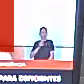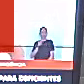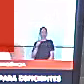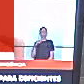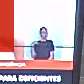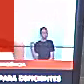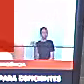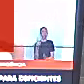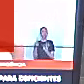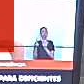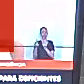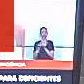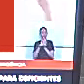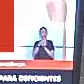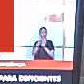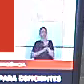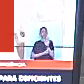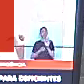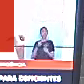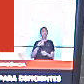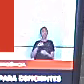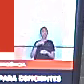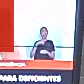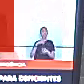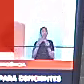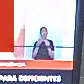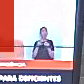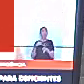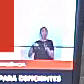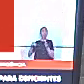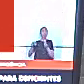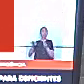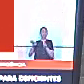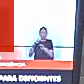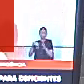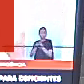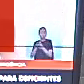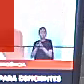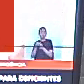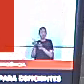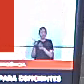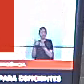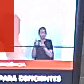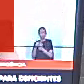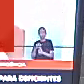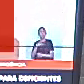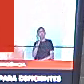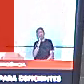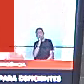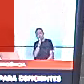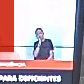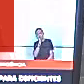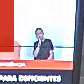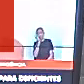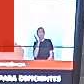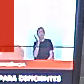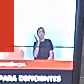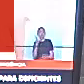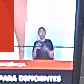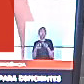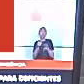muitas das vezes, dormindo em rodoviária para participar como pessoa com deficiência, representando Juiz de